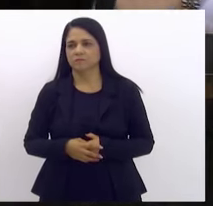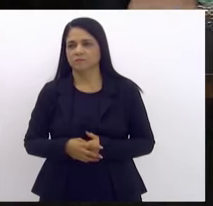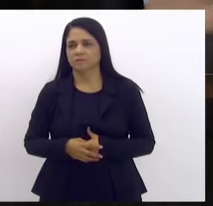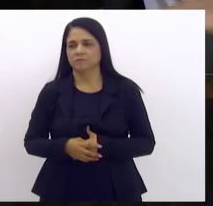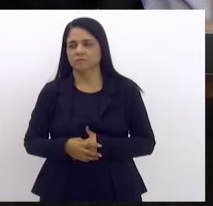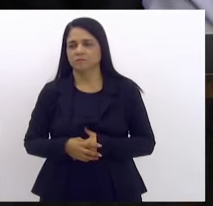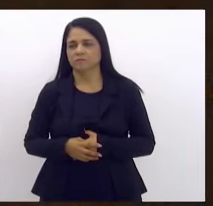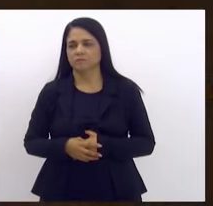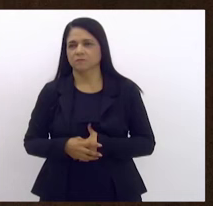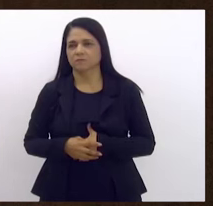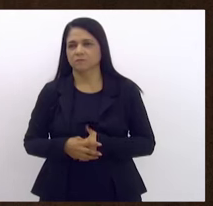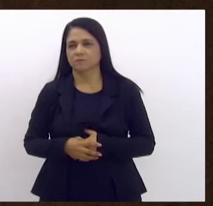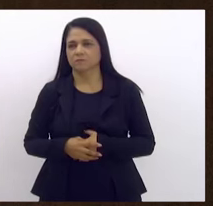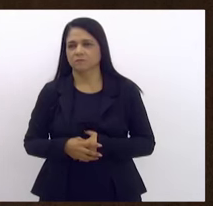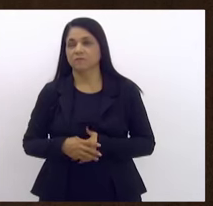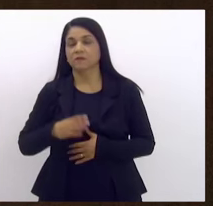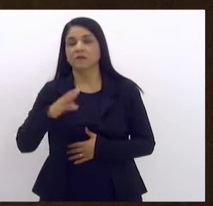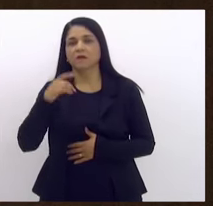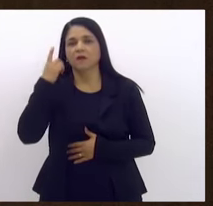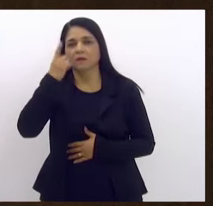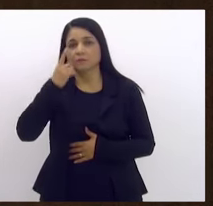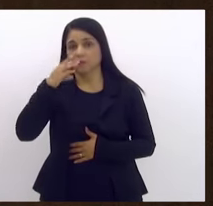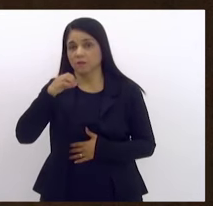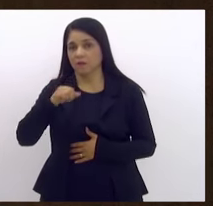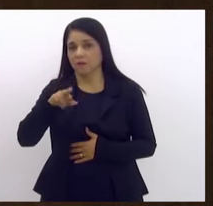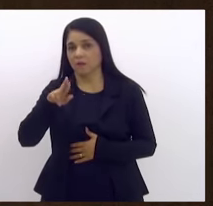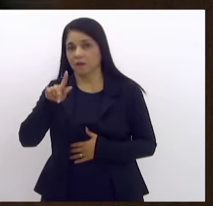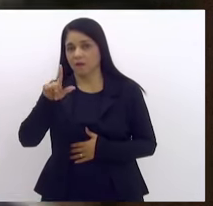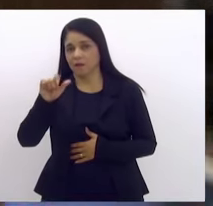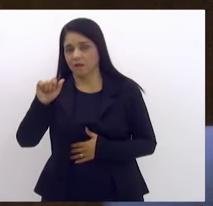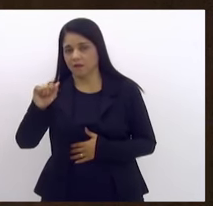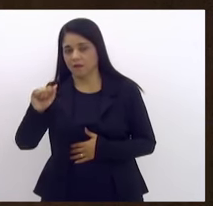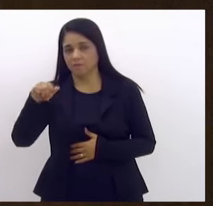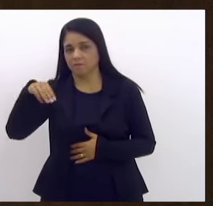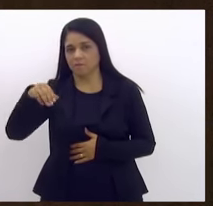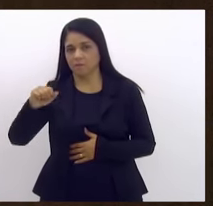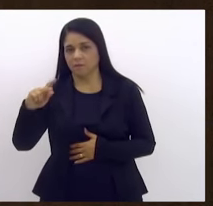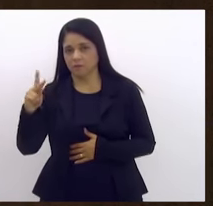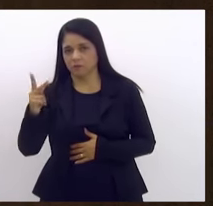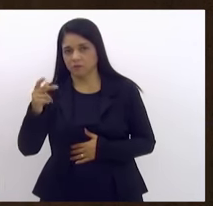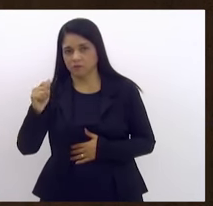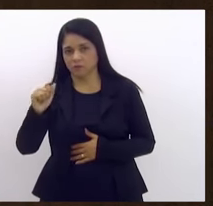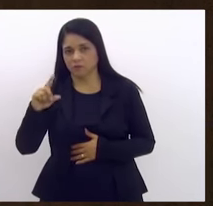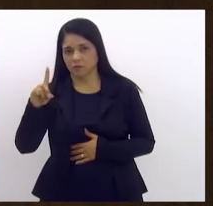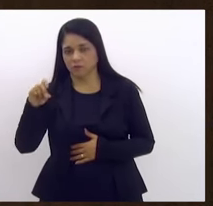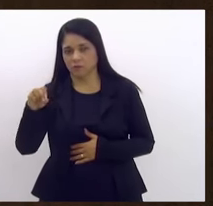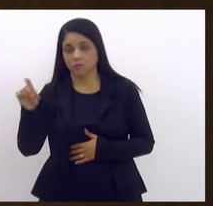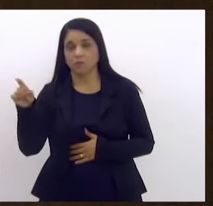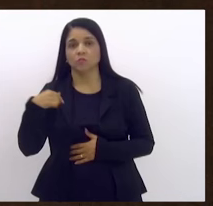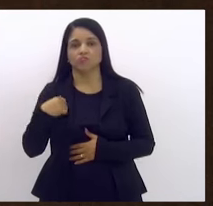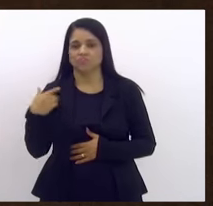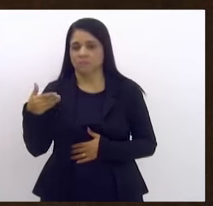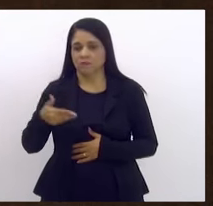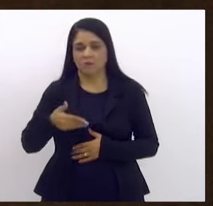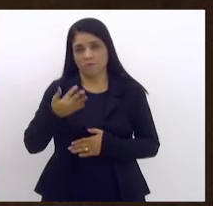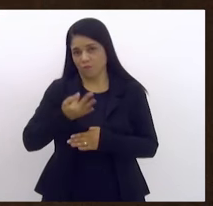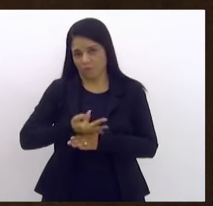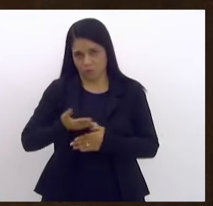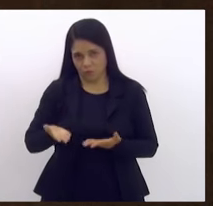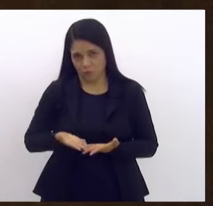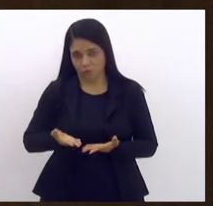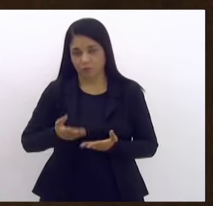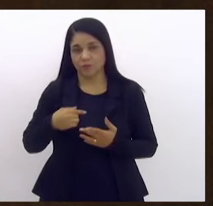a deputada Carlos Machado pediu para avisar que não está presente hoje, porque está na posse da reitoria